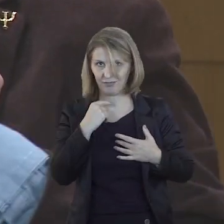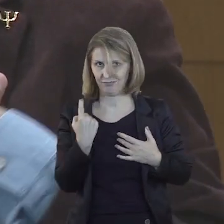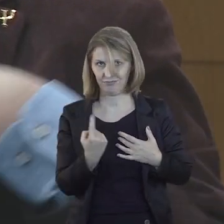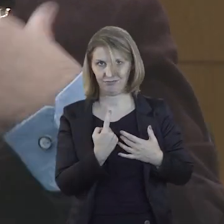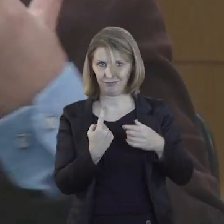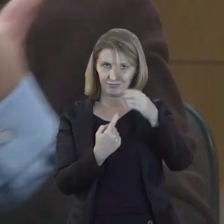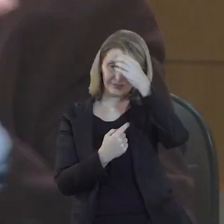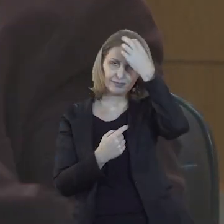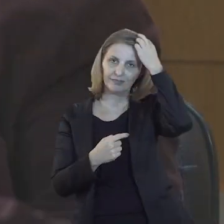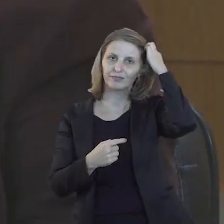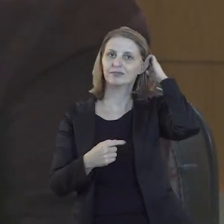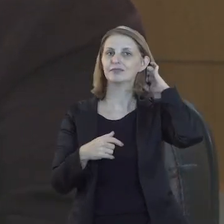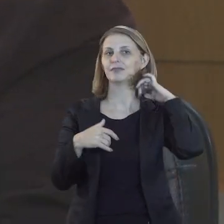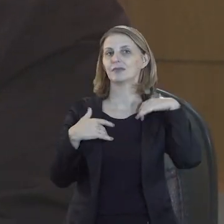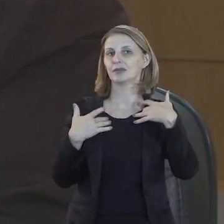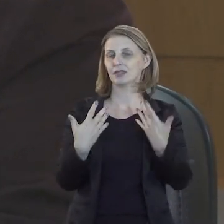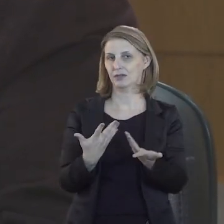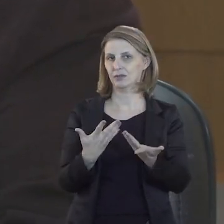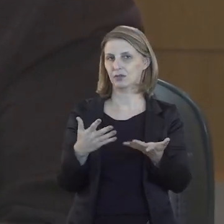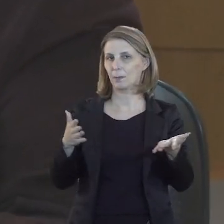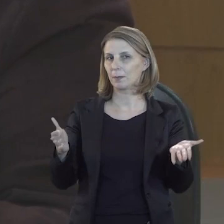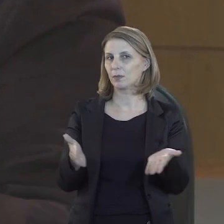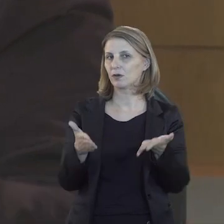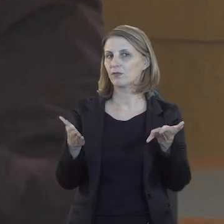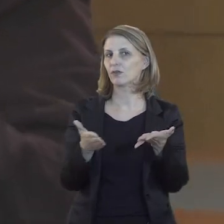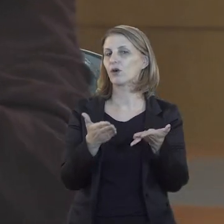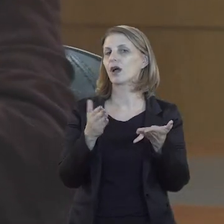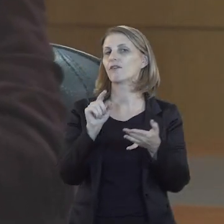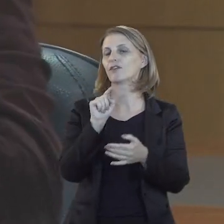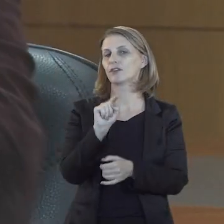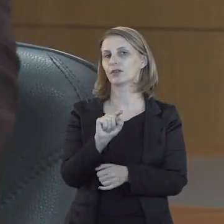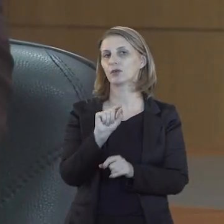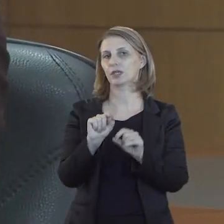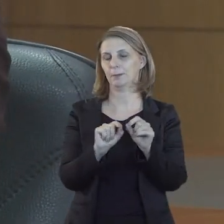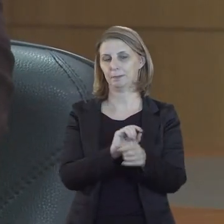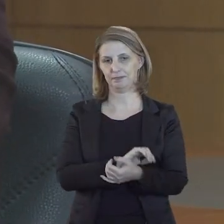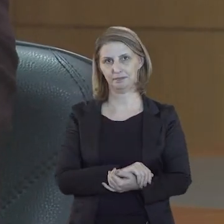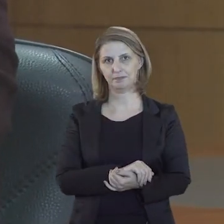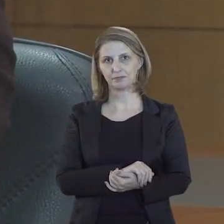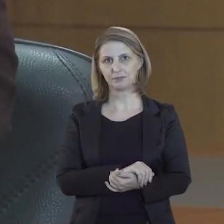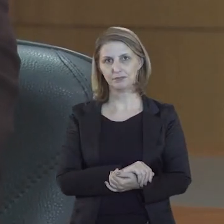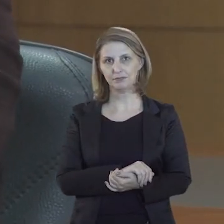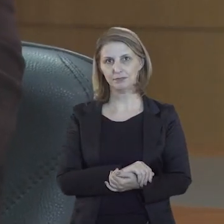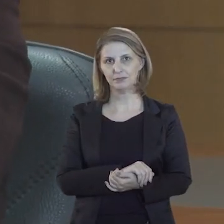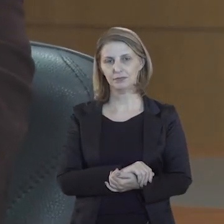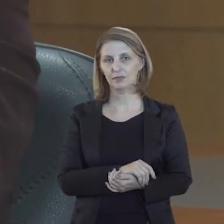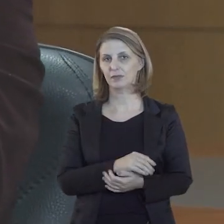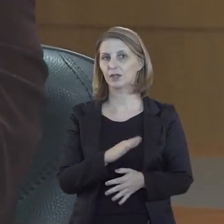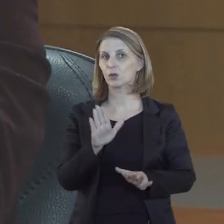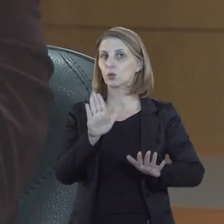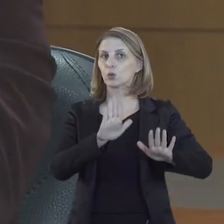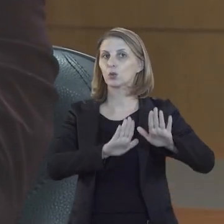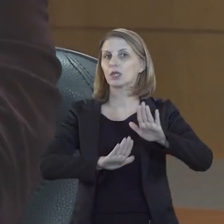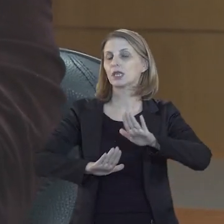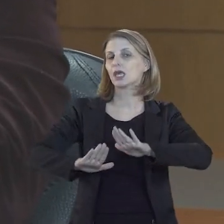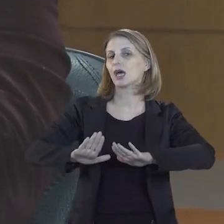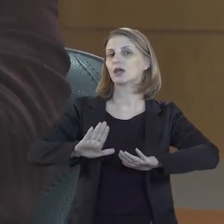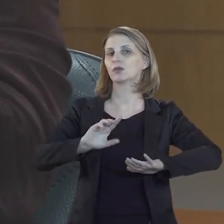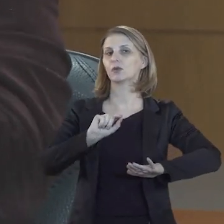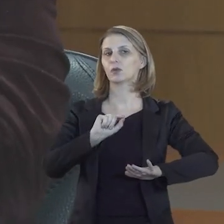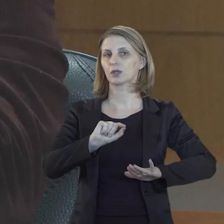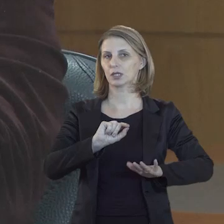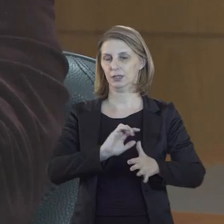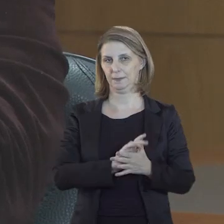nesse momento para dar conta disso. Então, o que eu quero só provocar aqui é uma provocação mesmo, tá? Nós temos que